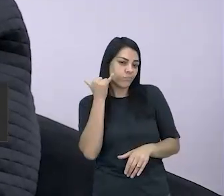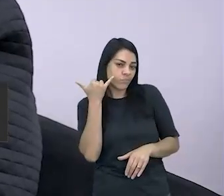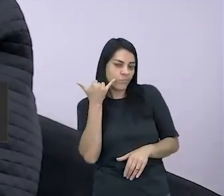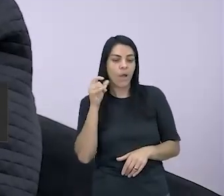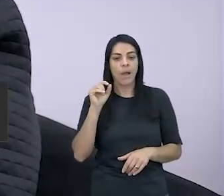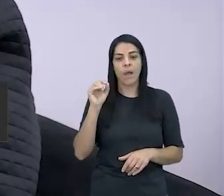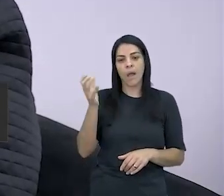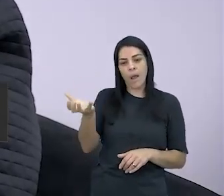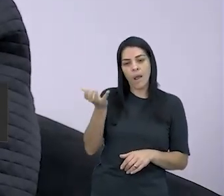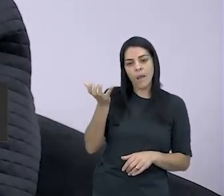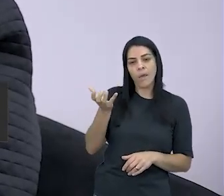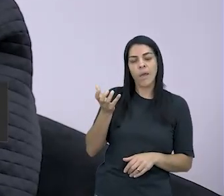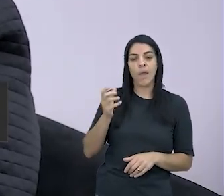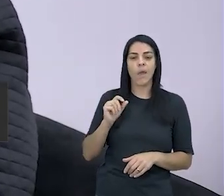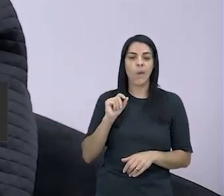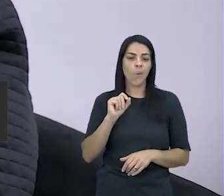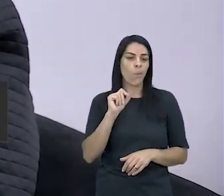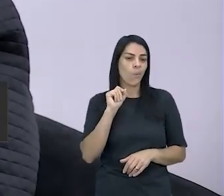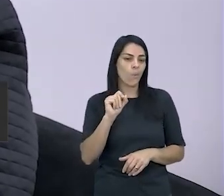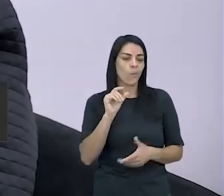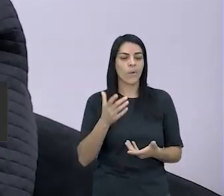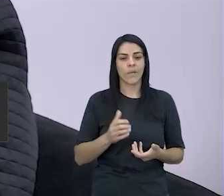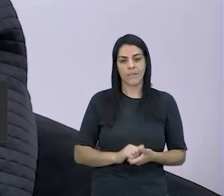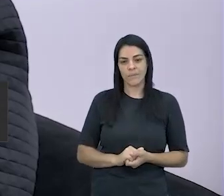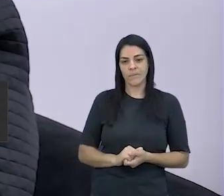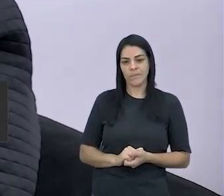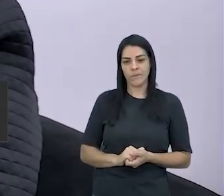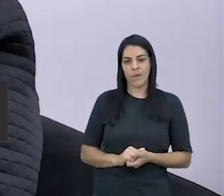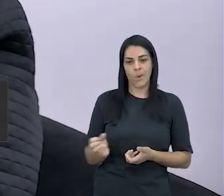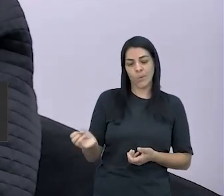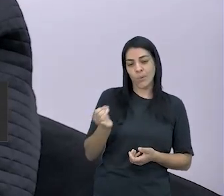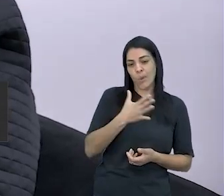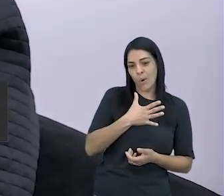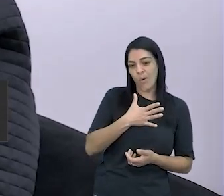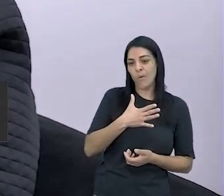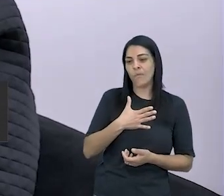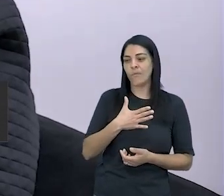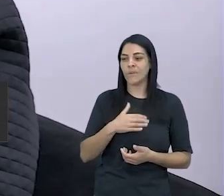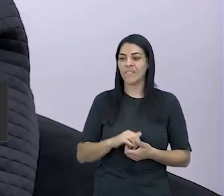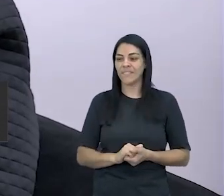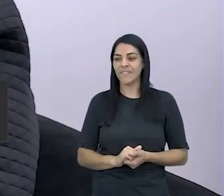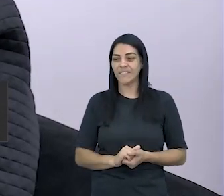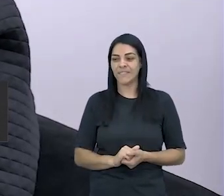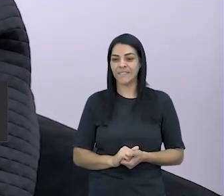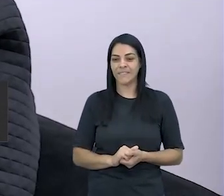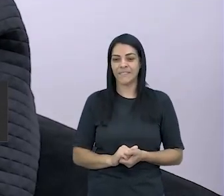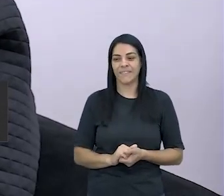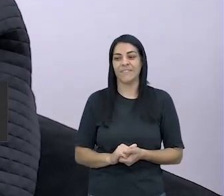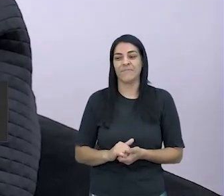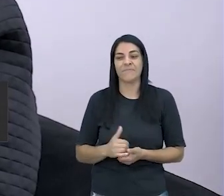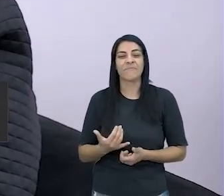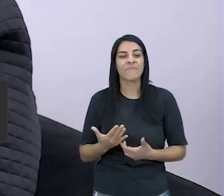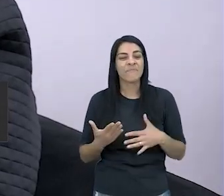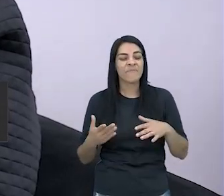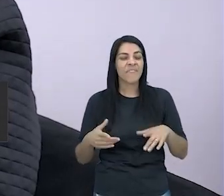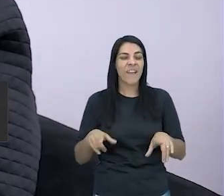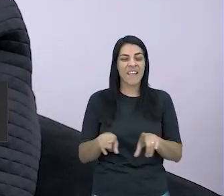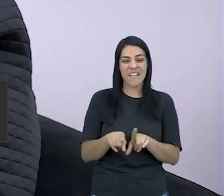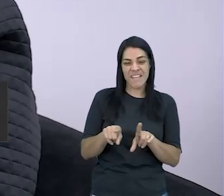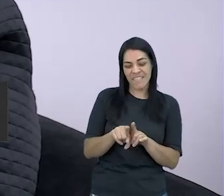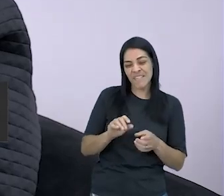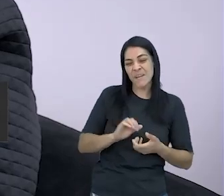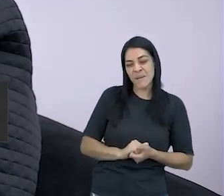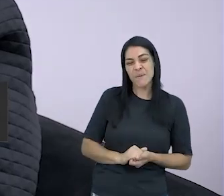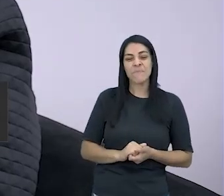querem sempre o que está mais novo. E aí é importante que se traga sempre o